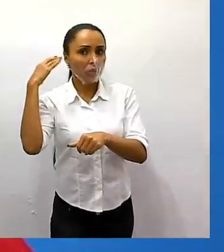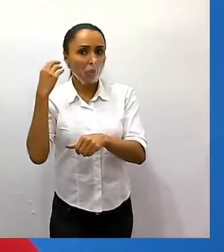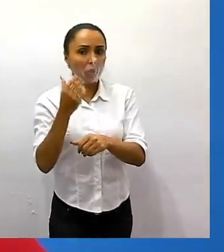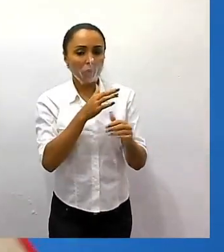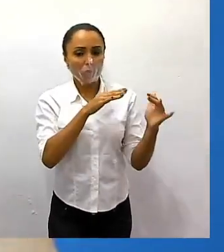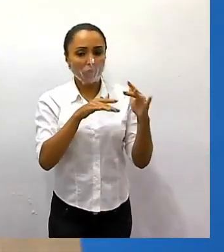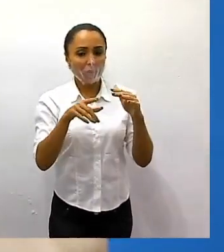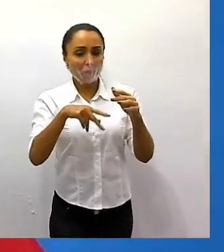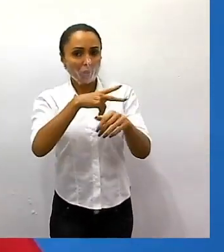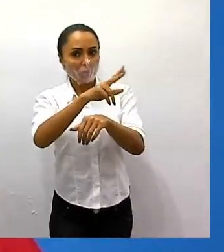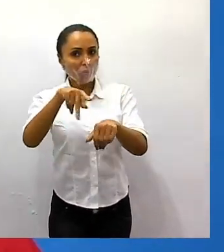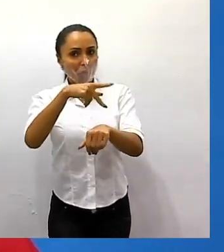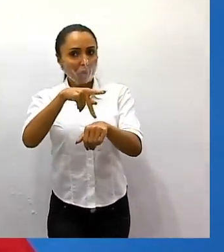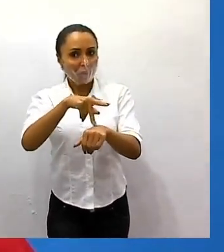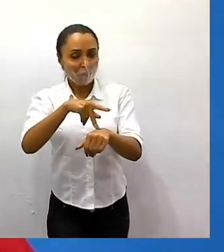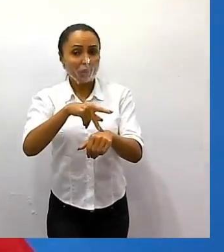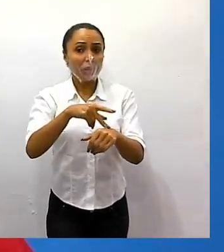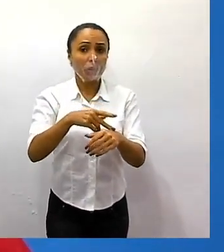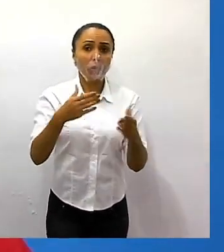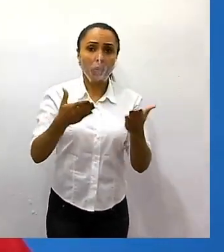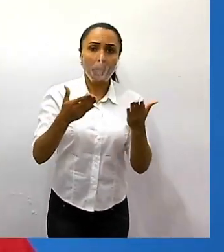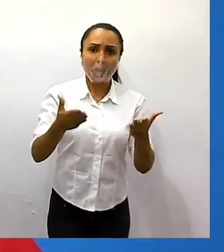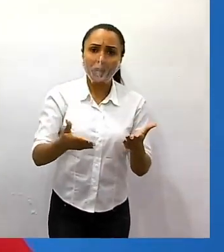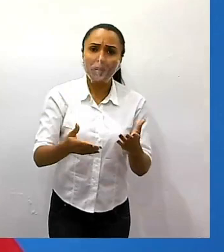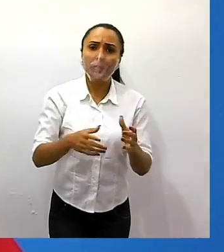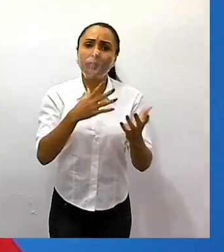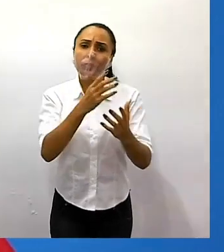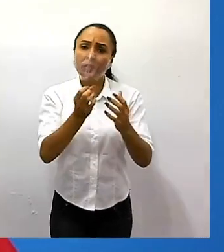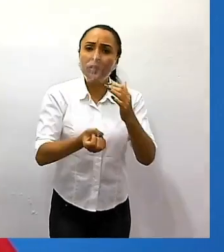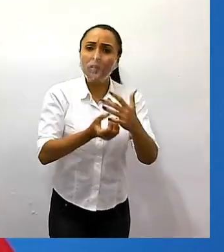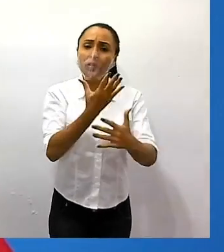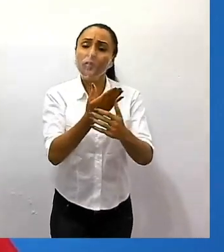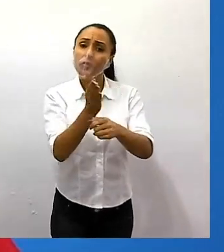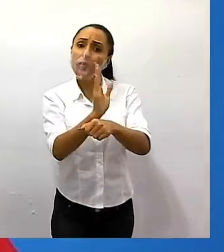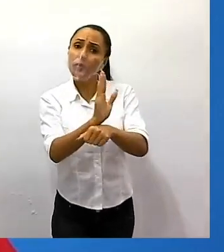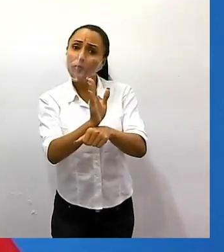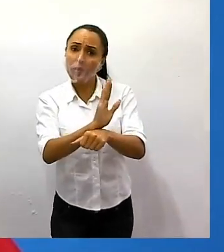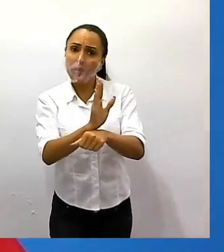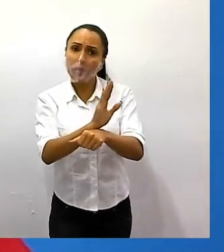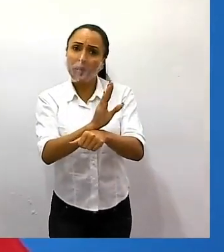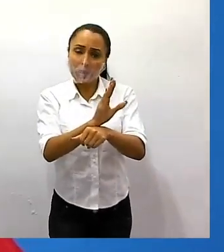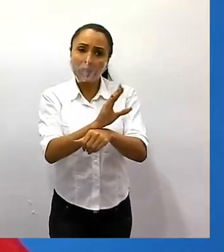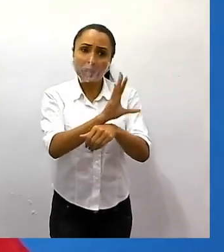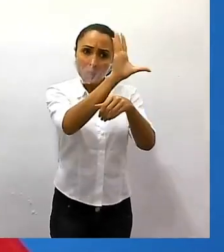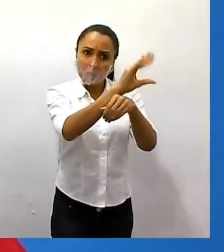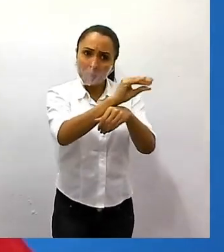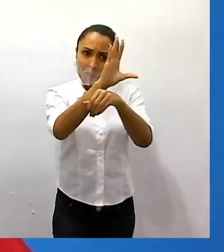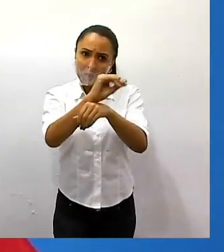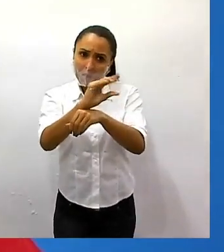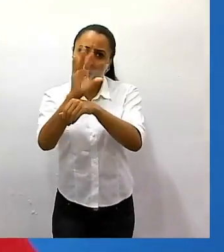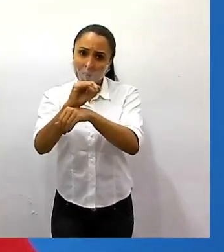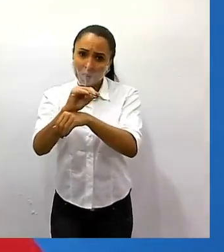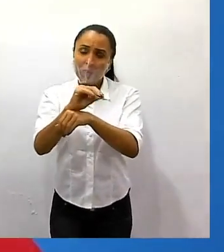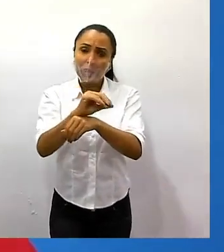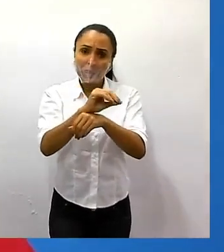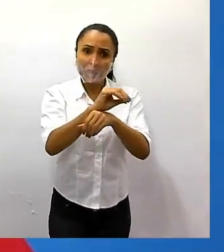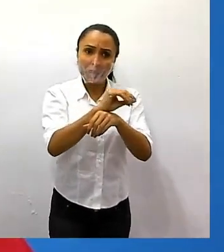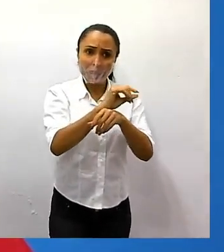país e que a gente começa também a produzir filmes que, além de captar as imagens, capta também,